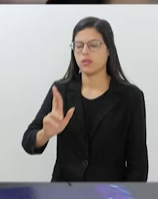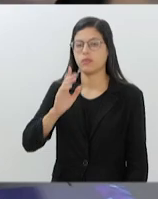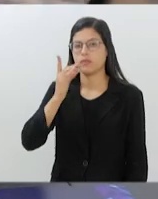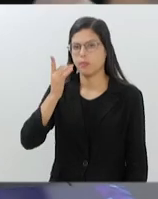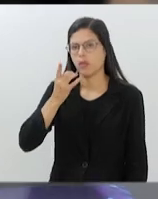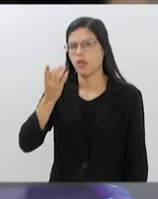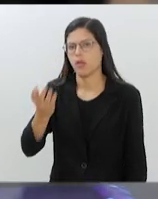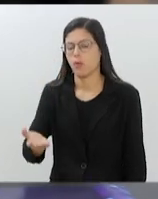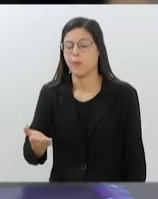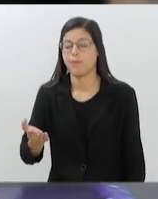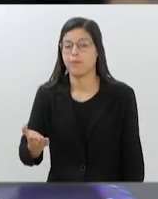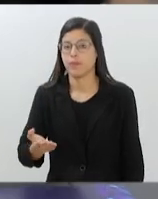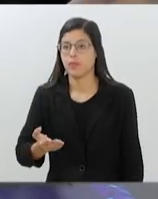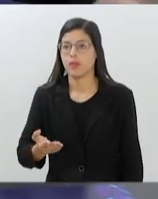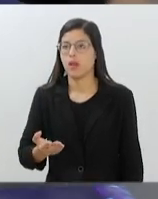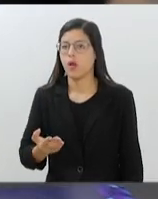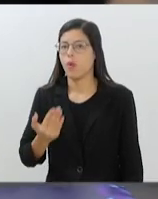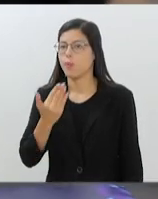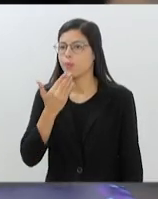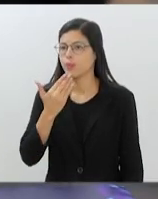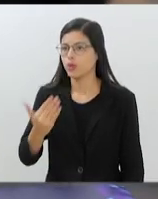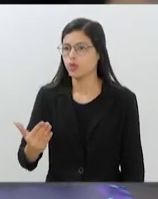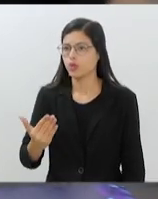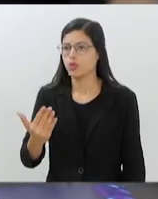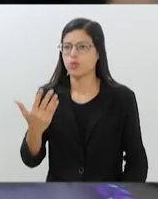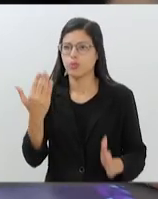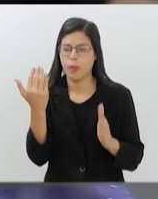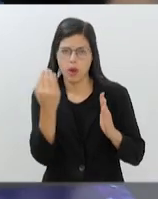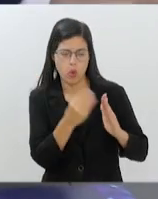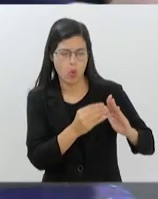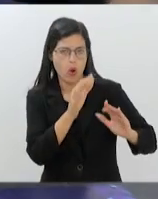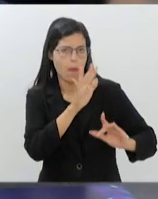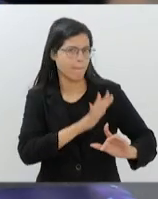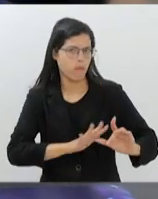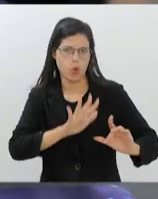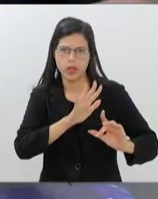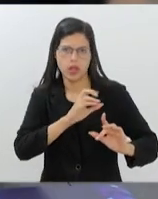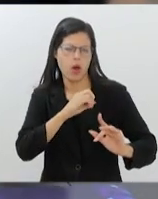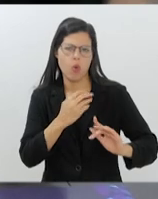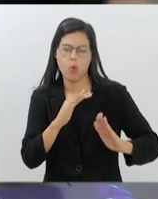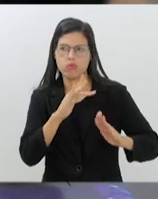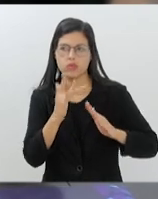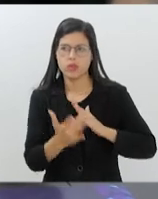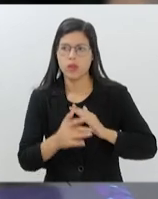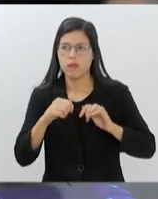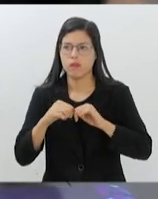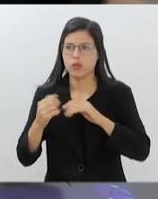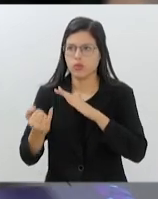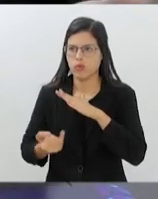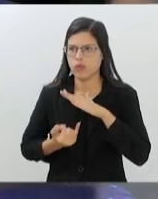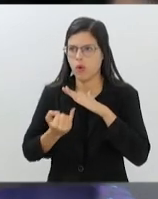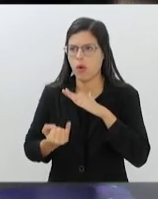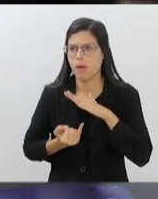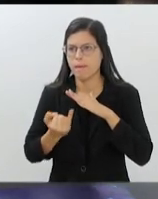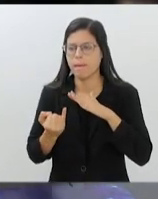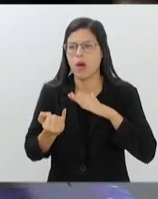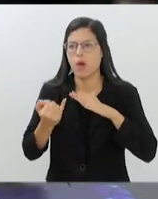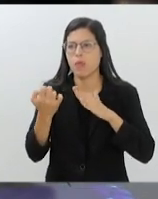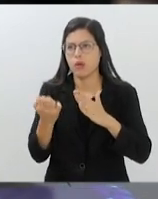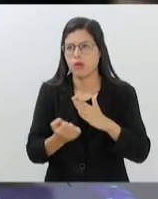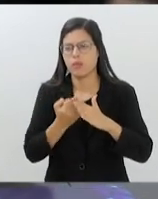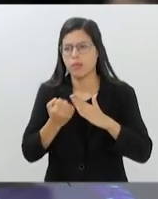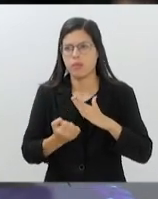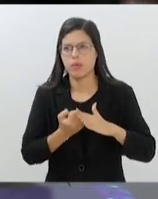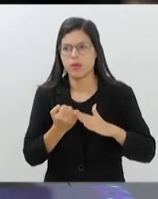perguntou a solicitação para inclusão de um veículo é feito de forma informal a agência is o con Senor faz de forma